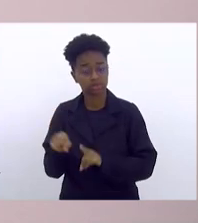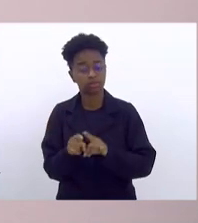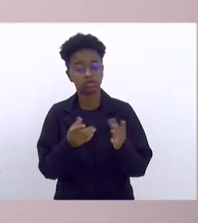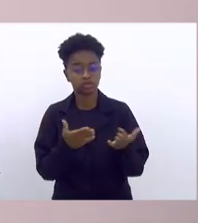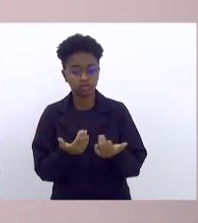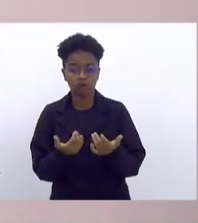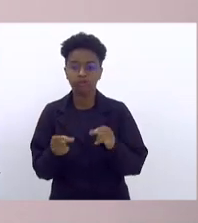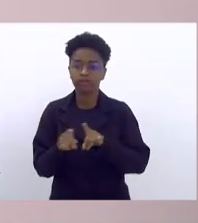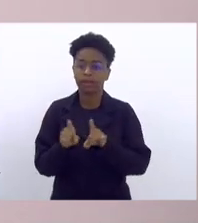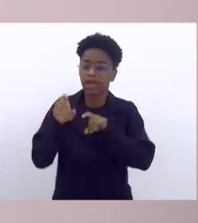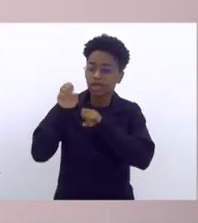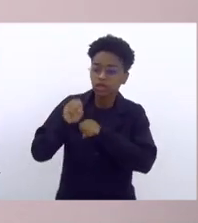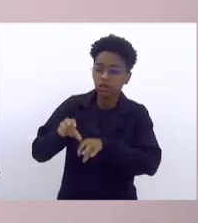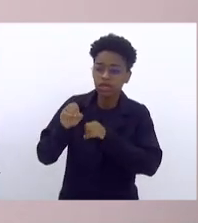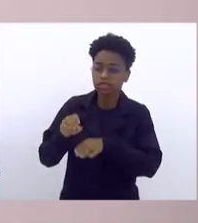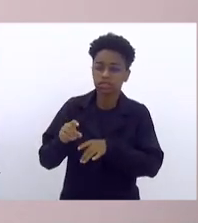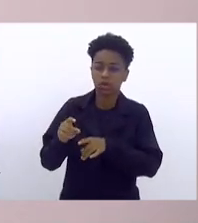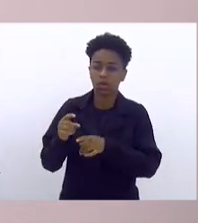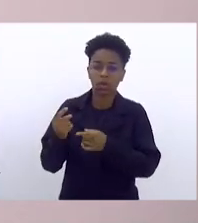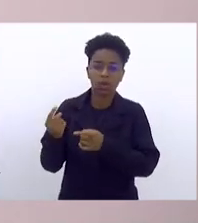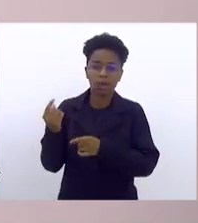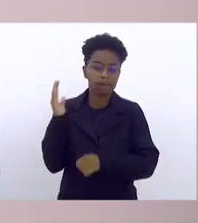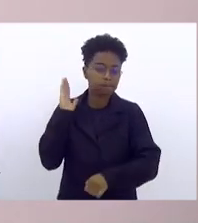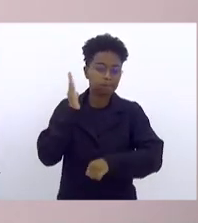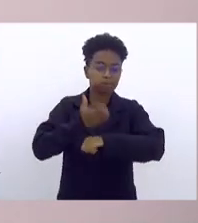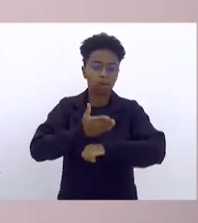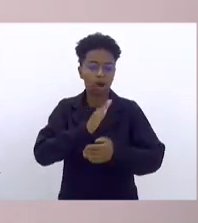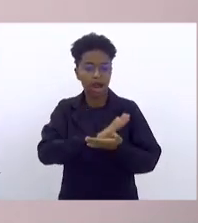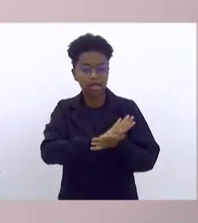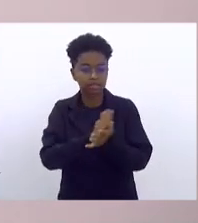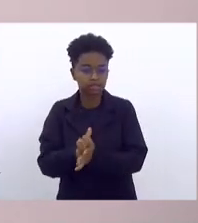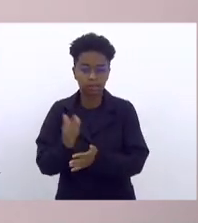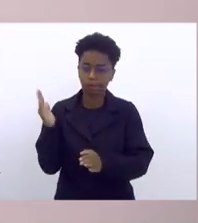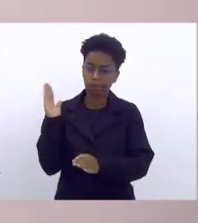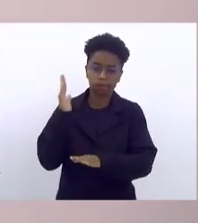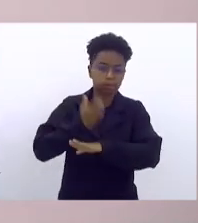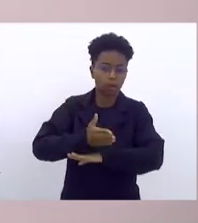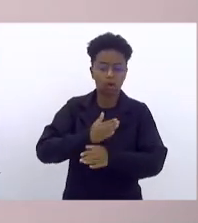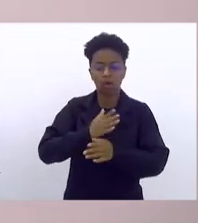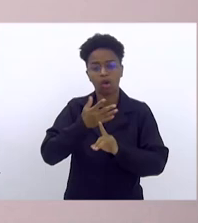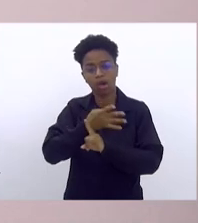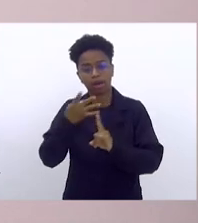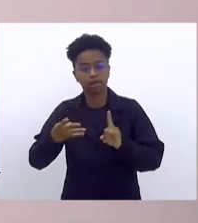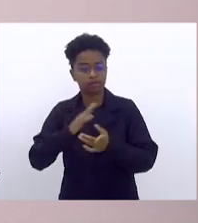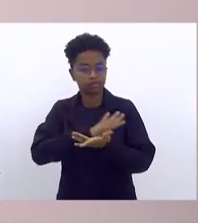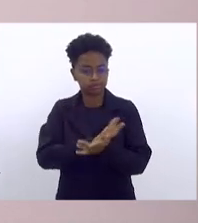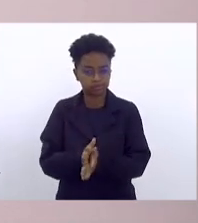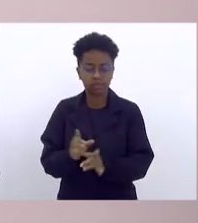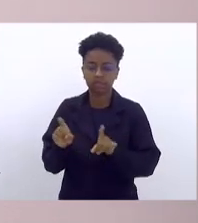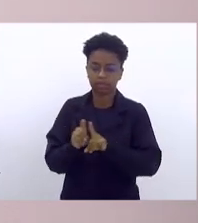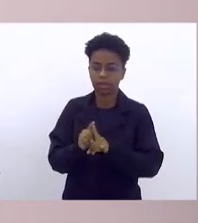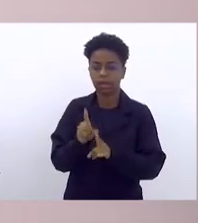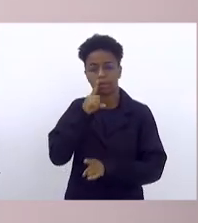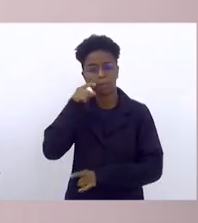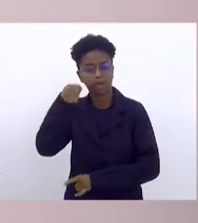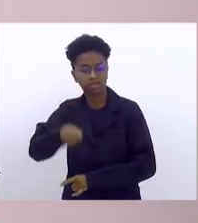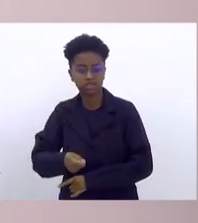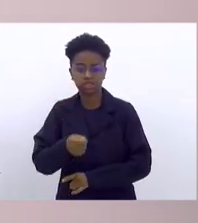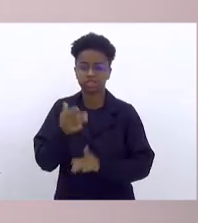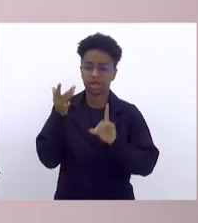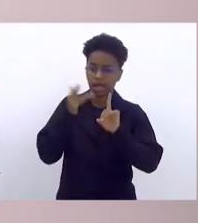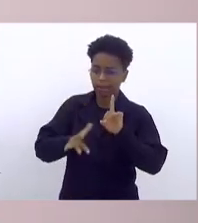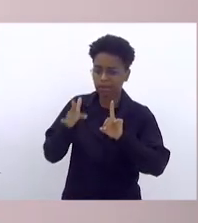educação antirracista antihomofóbica antimachista anticapacitista em suma